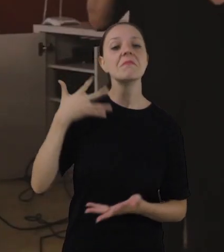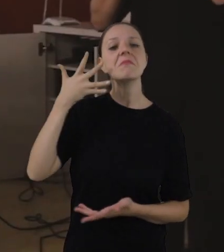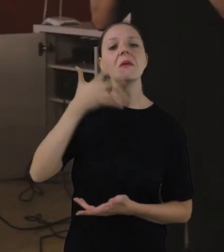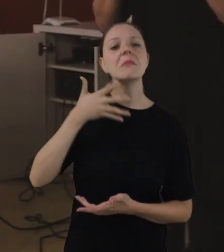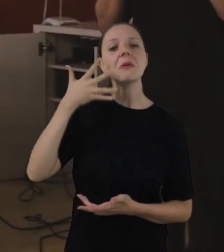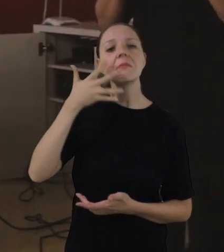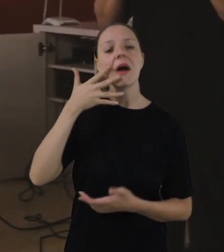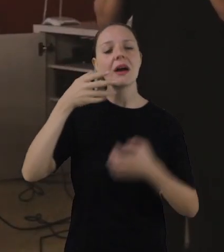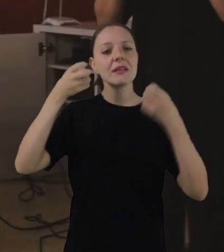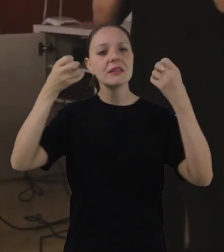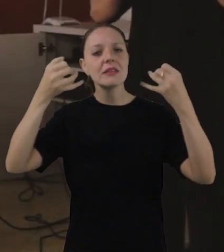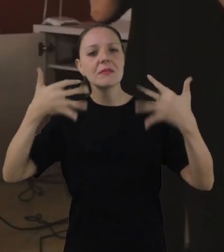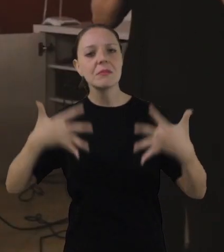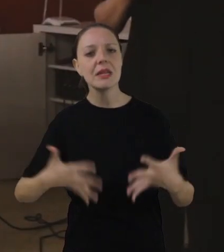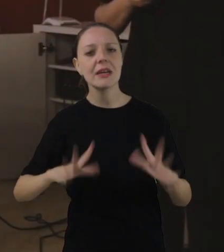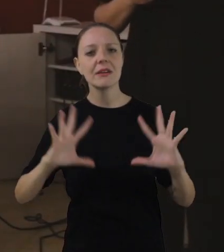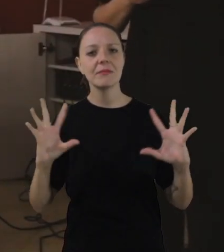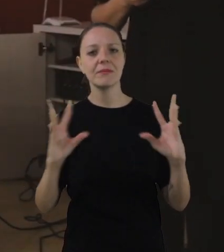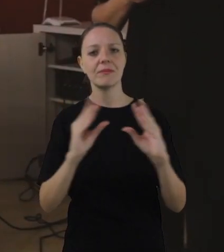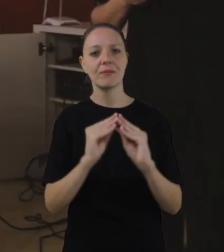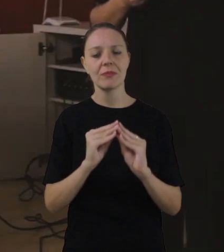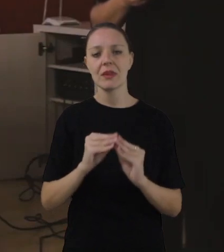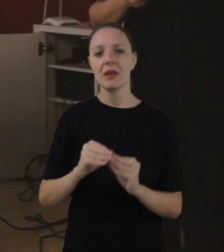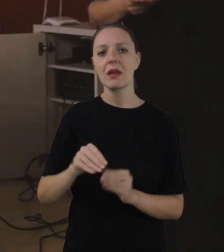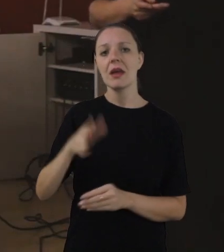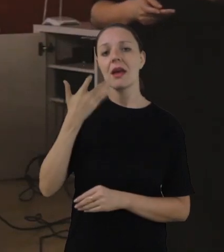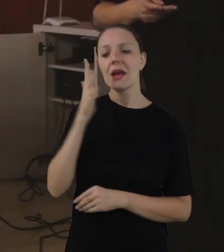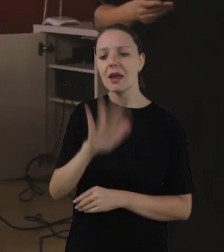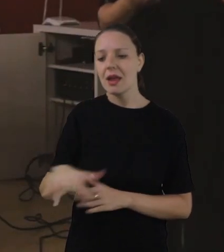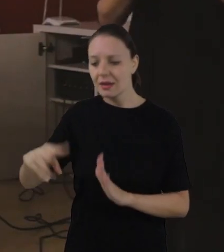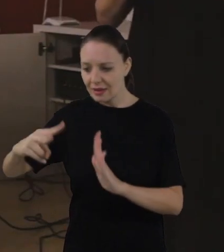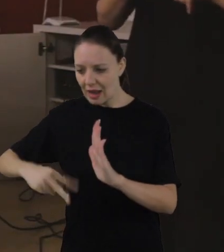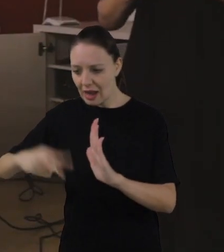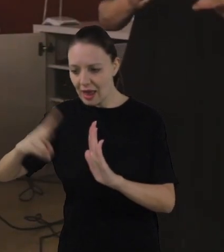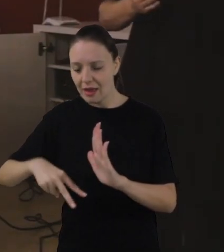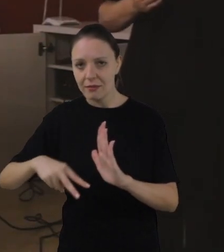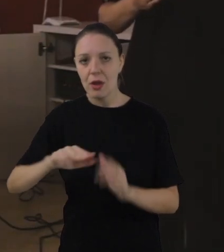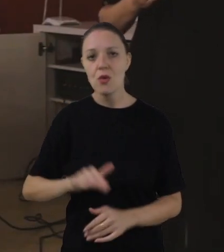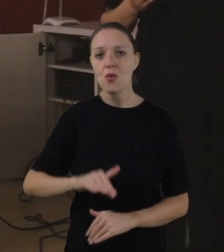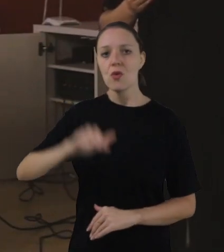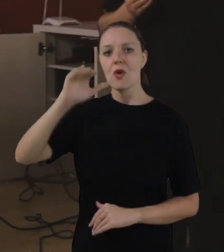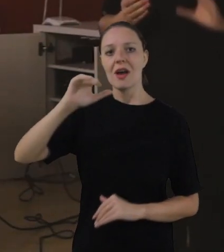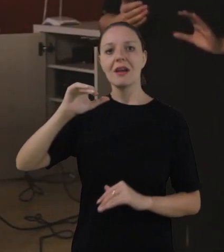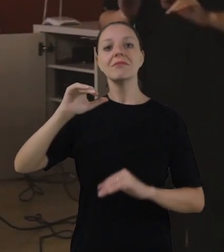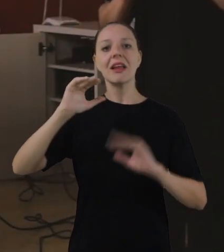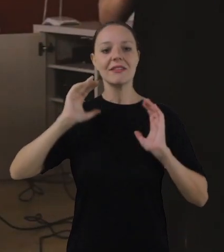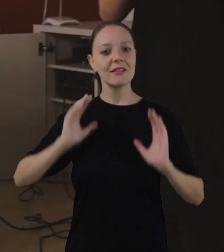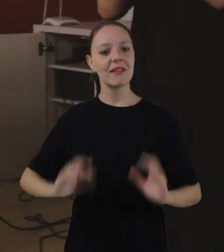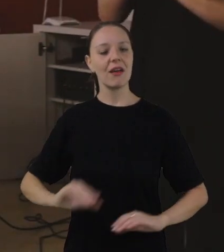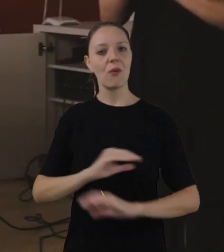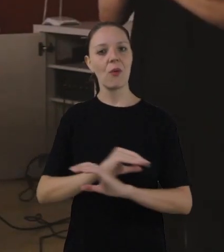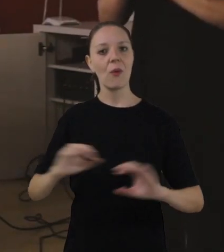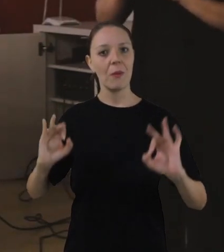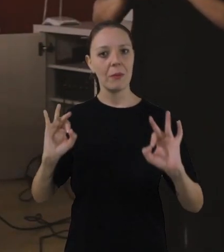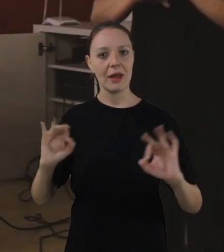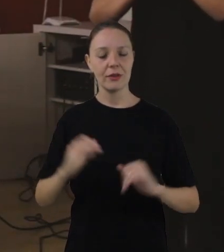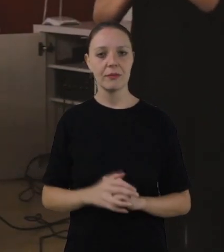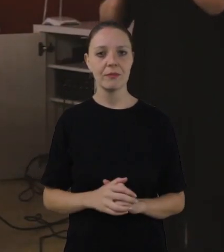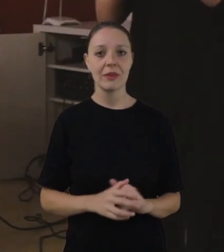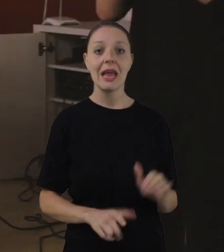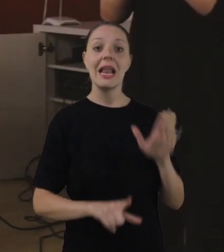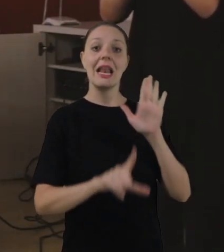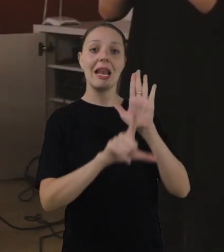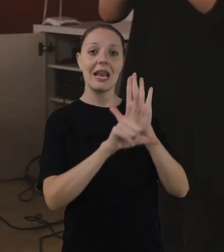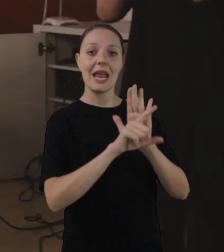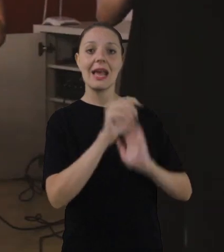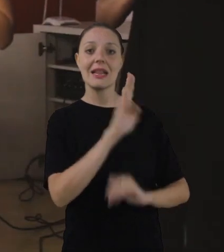vocês, fazer essa palestra, então, Pequenos Leitores, Grandes Cidadãos. Esse é um projeto que ele está sendo viabilizado pela Lei